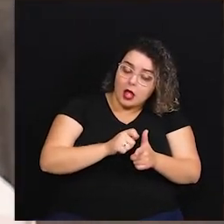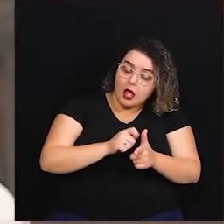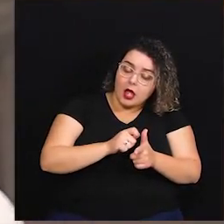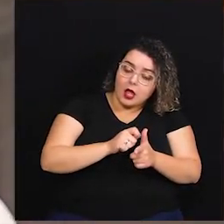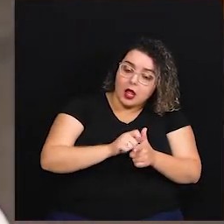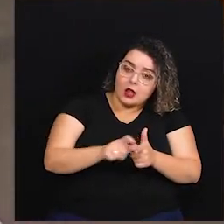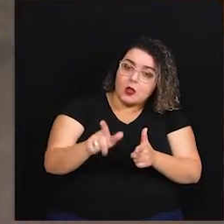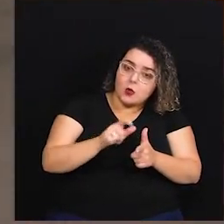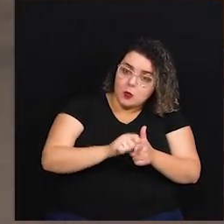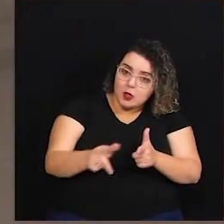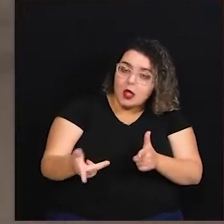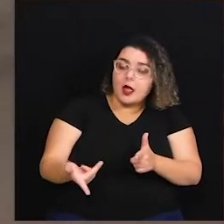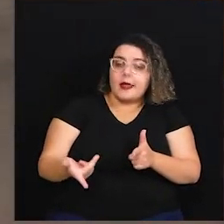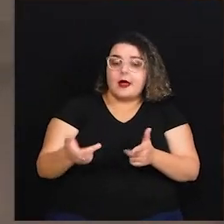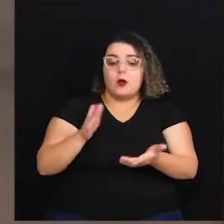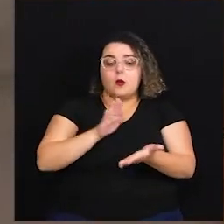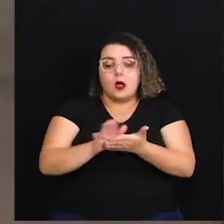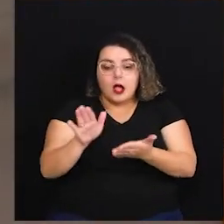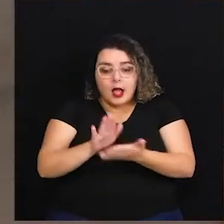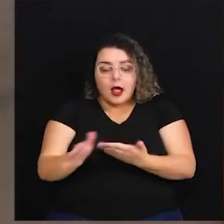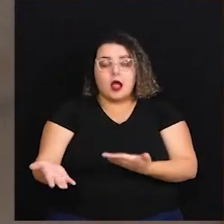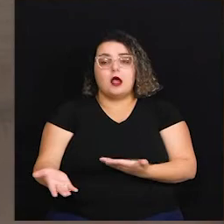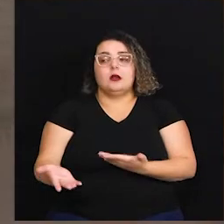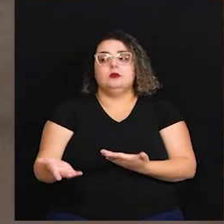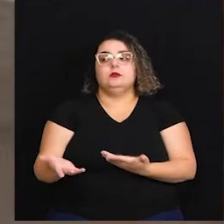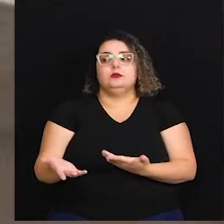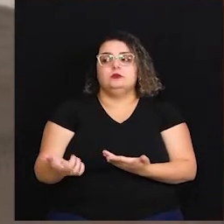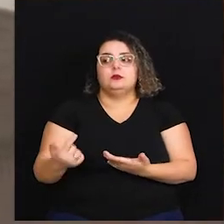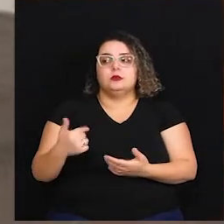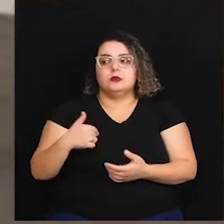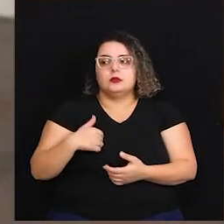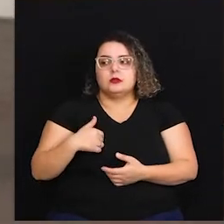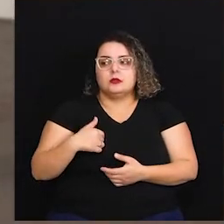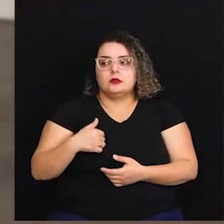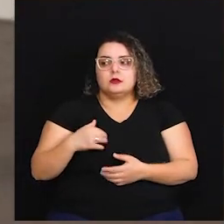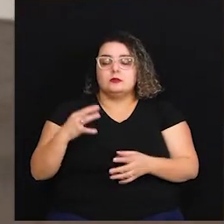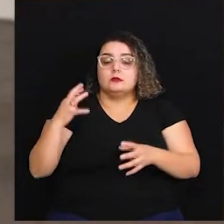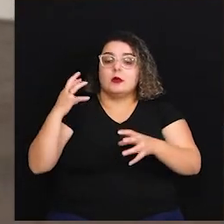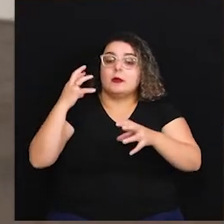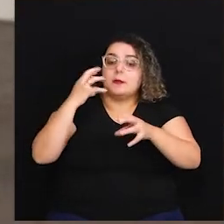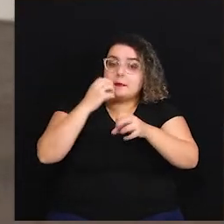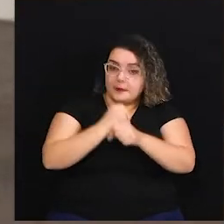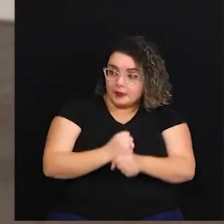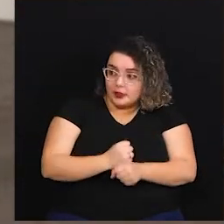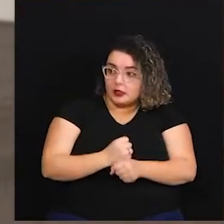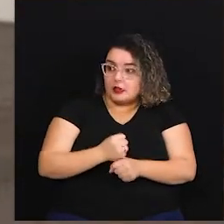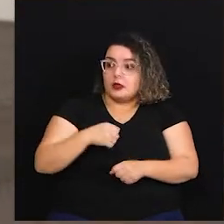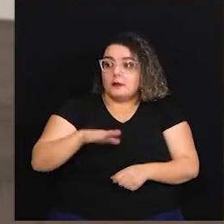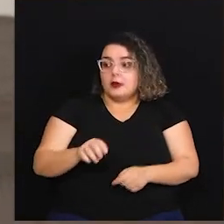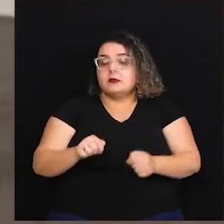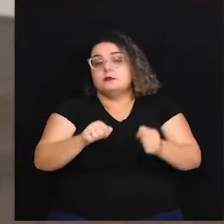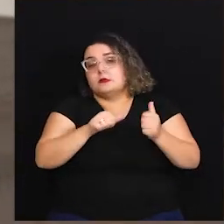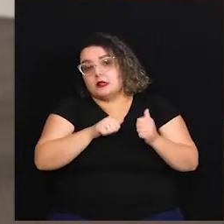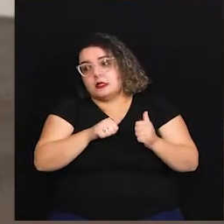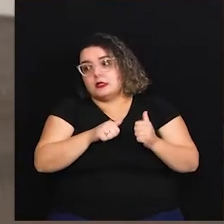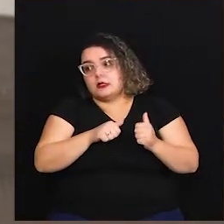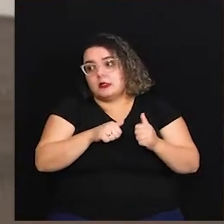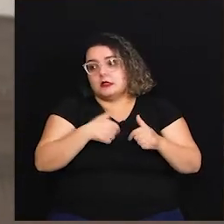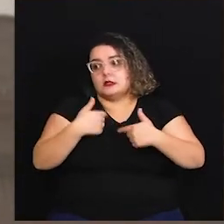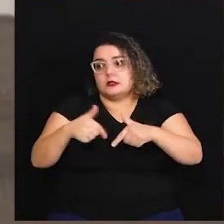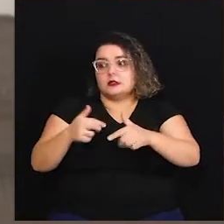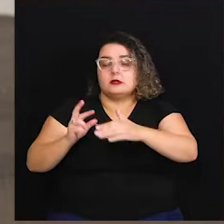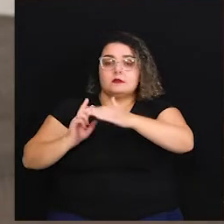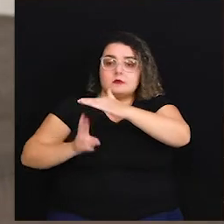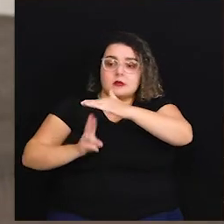começa porque ter outros gastos, outros custos, eu decido que eu faço os cálculos e vejo que é mais vantagem